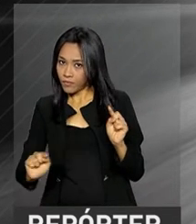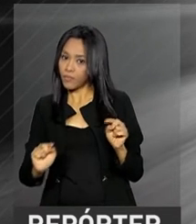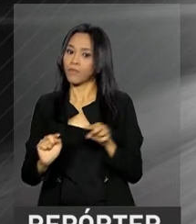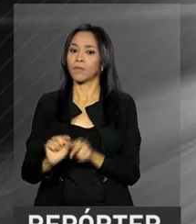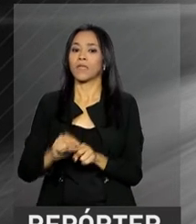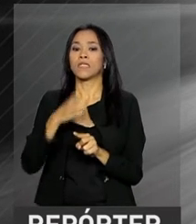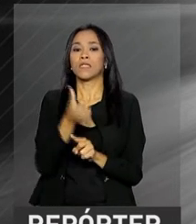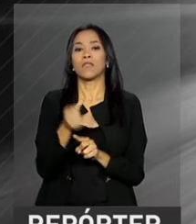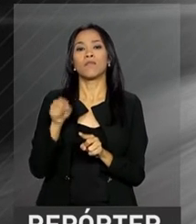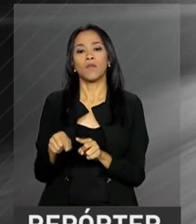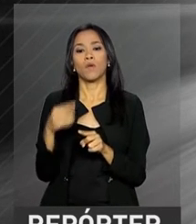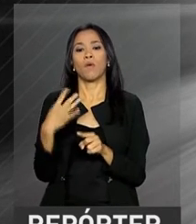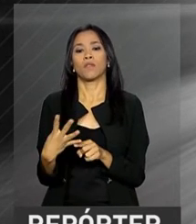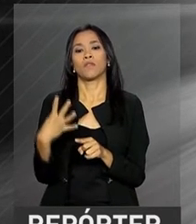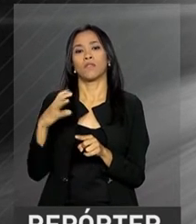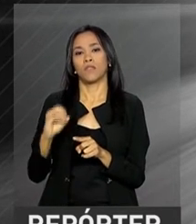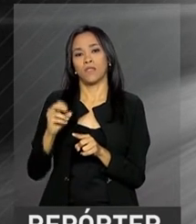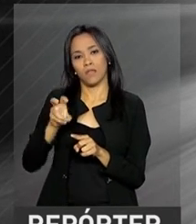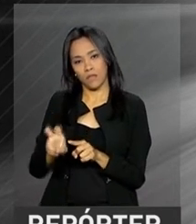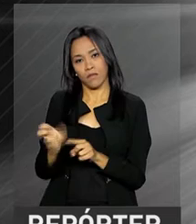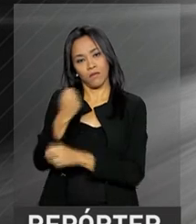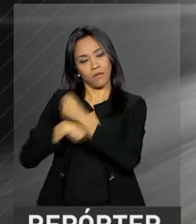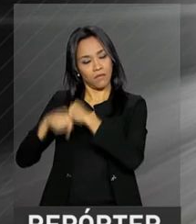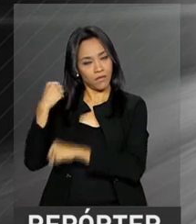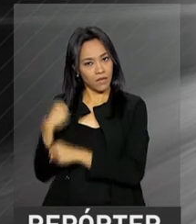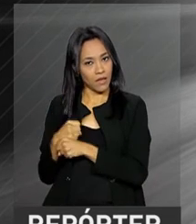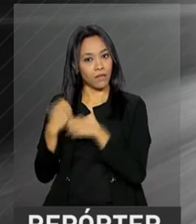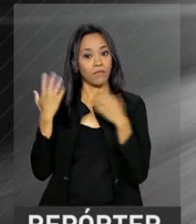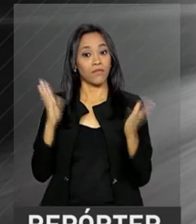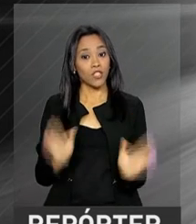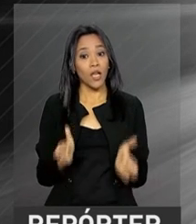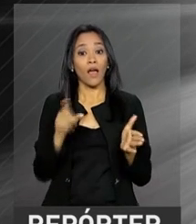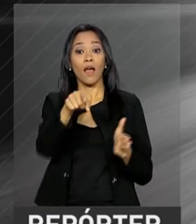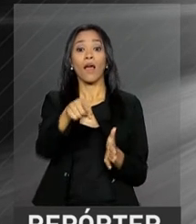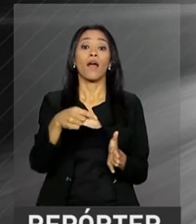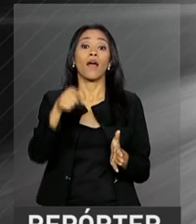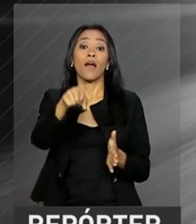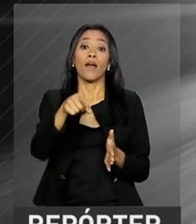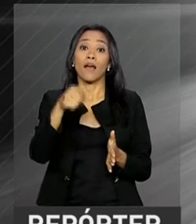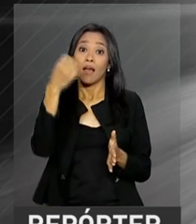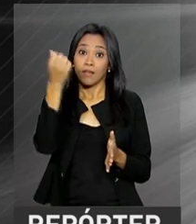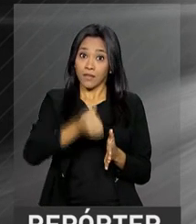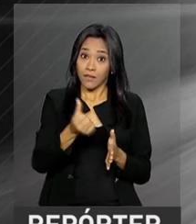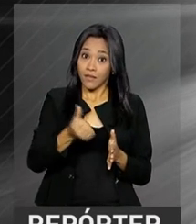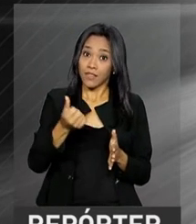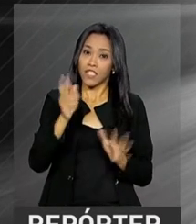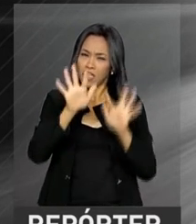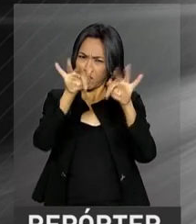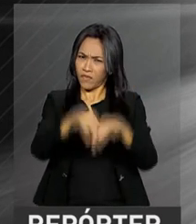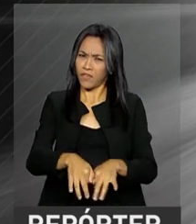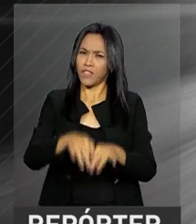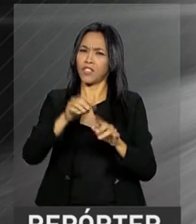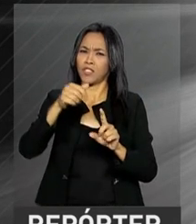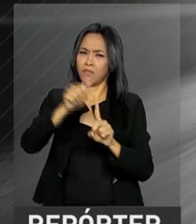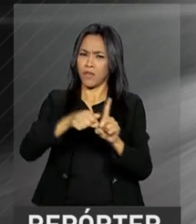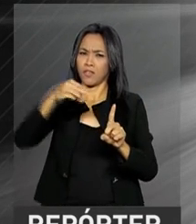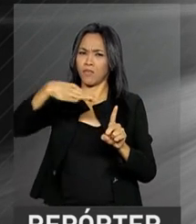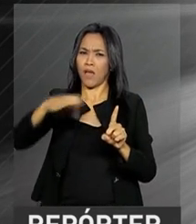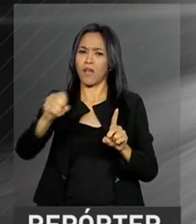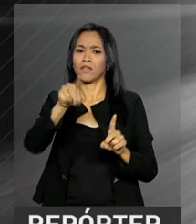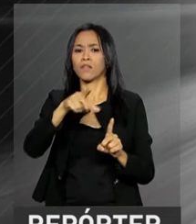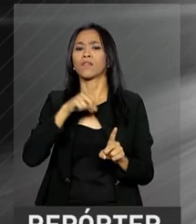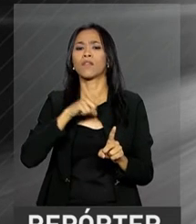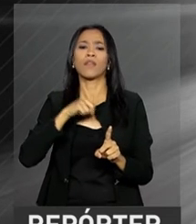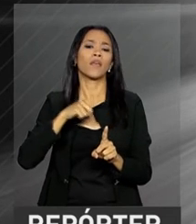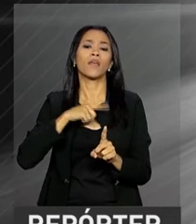para 6.405 no ano passado. Já a sexta edição da Rodovida, que termina no final de março, já contabiliza uma